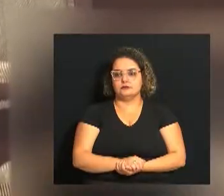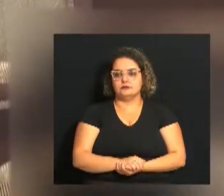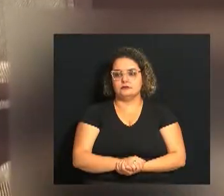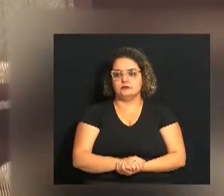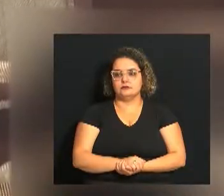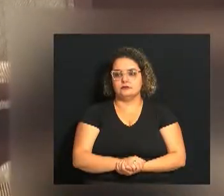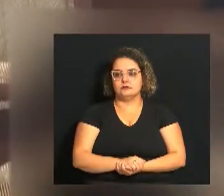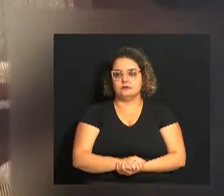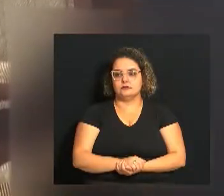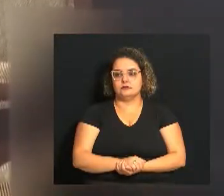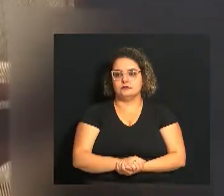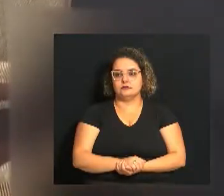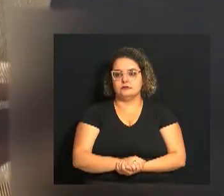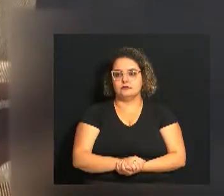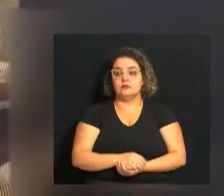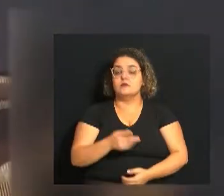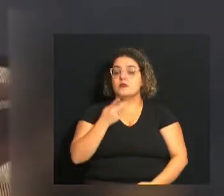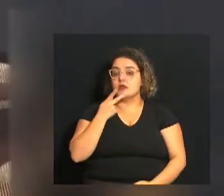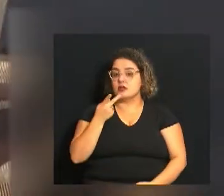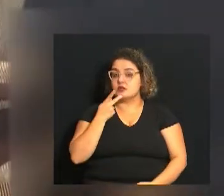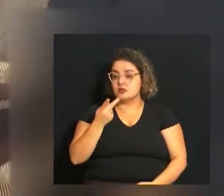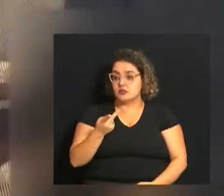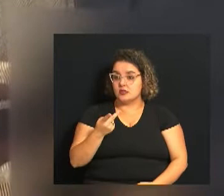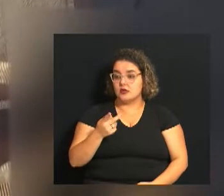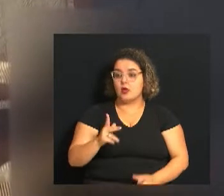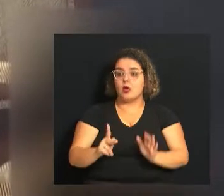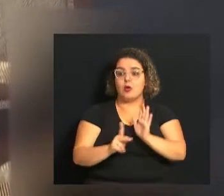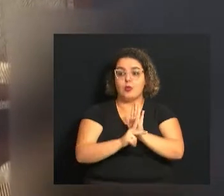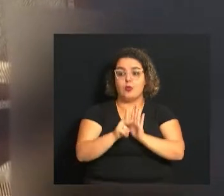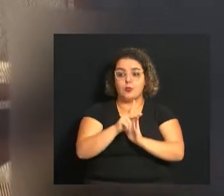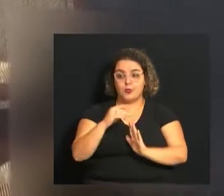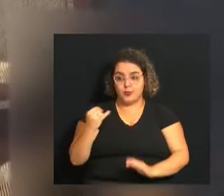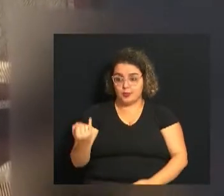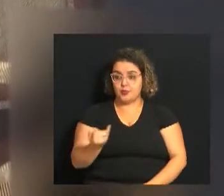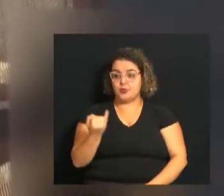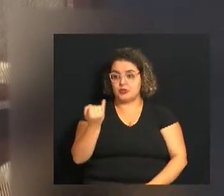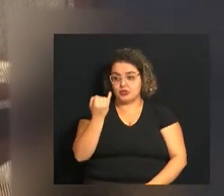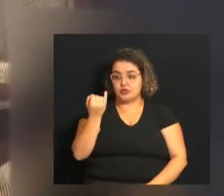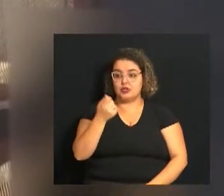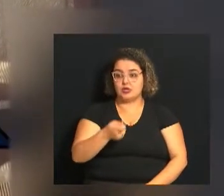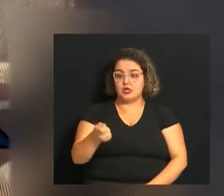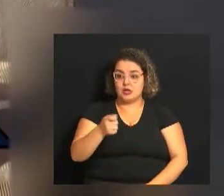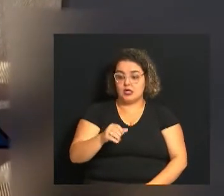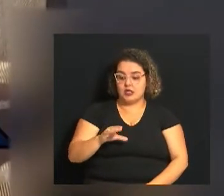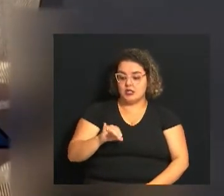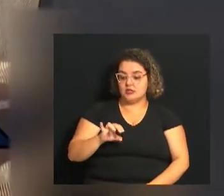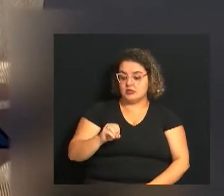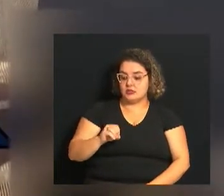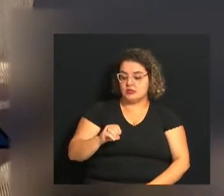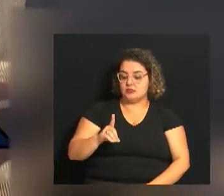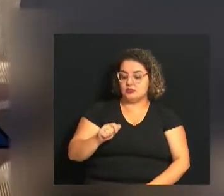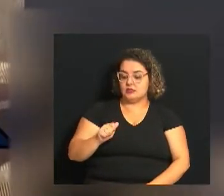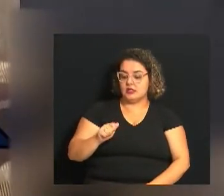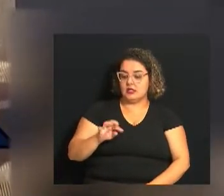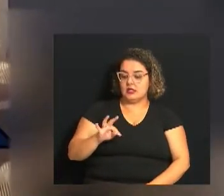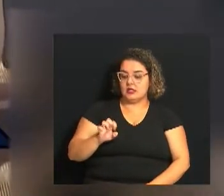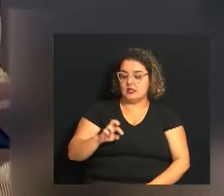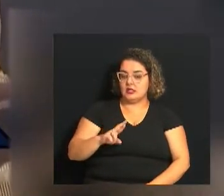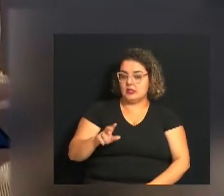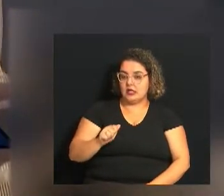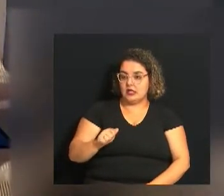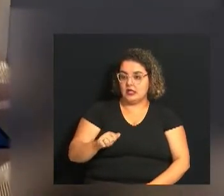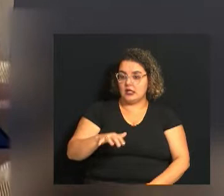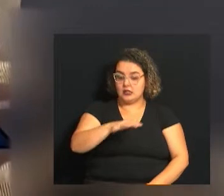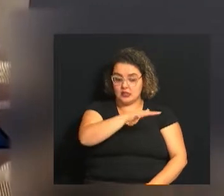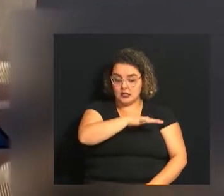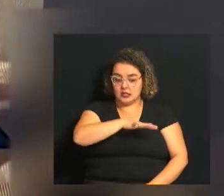Eu quero apenas dizer que é um projeto muito importante o que a Associação Cio da Terra tem feito naquele território, e não só